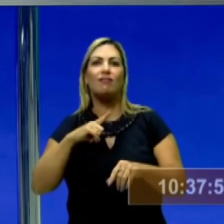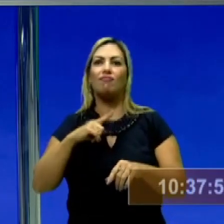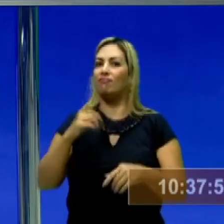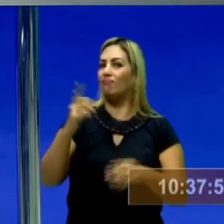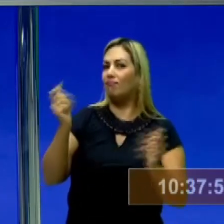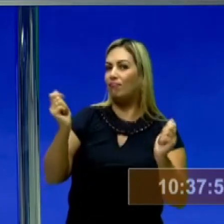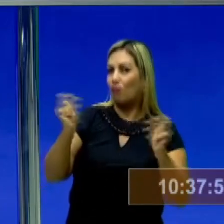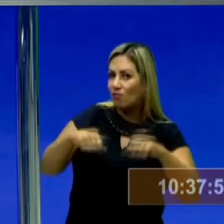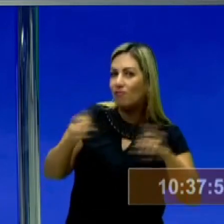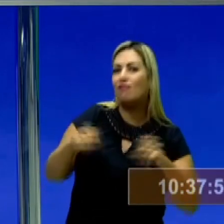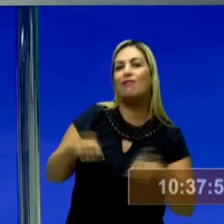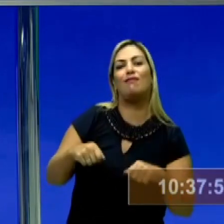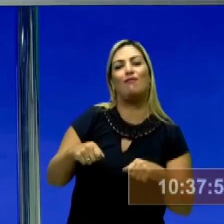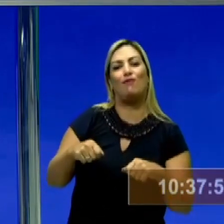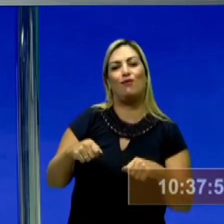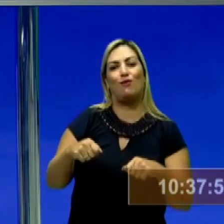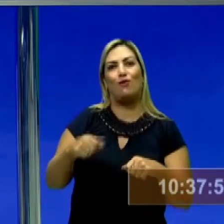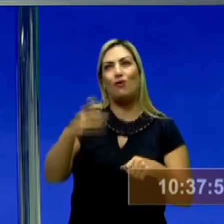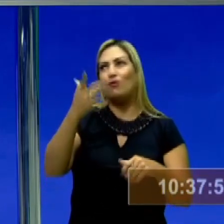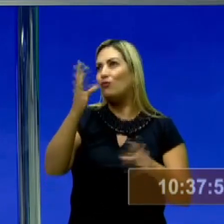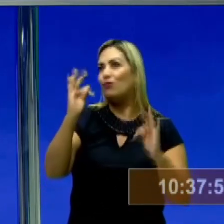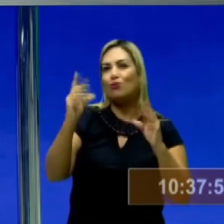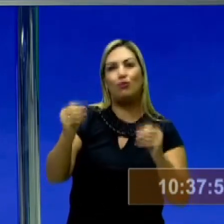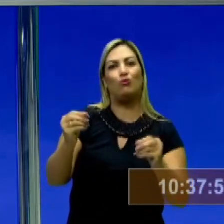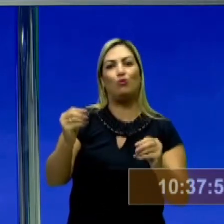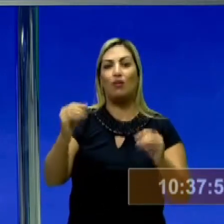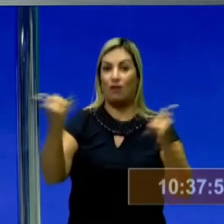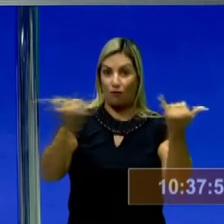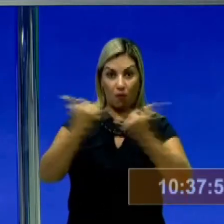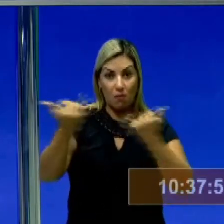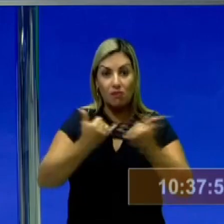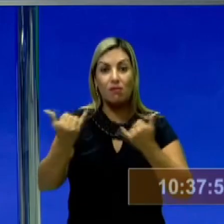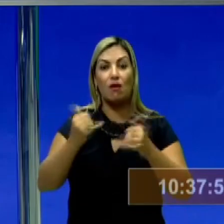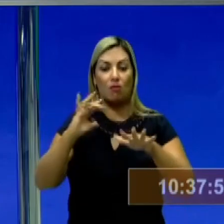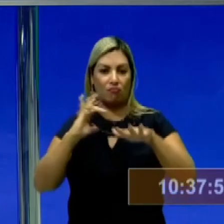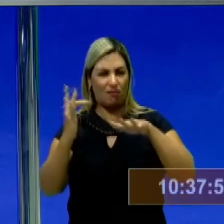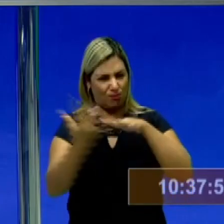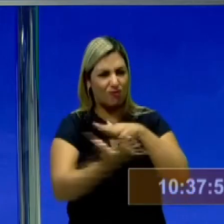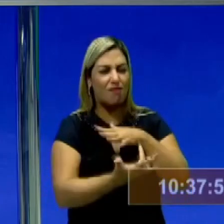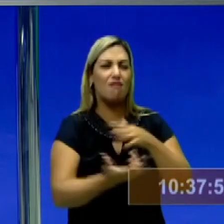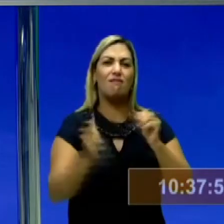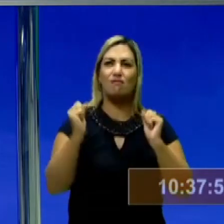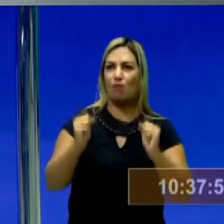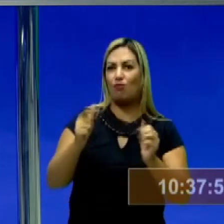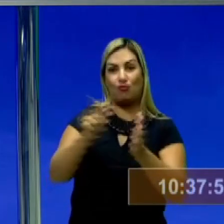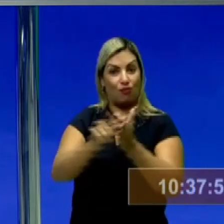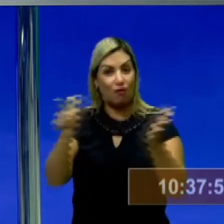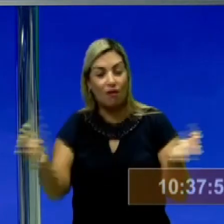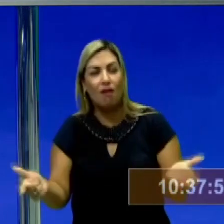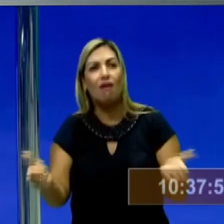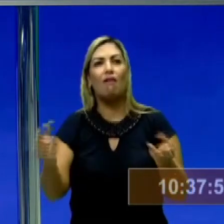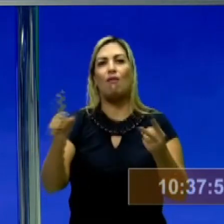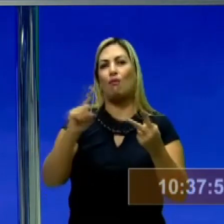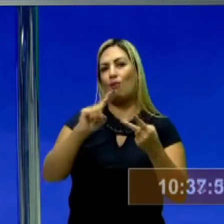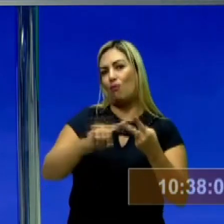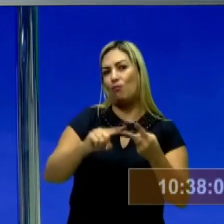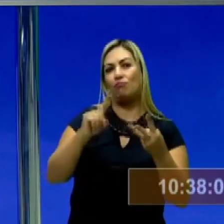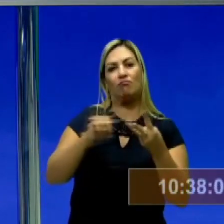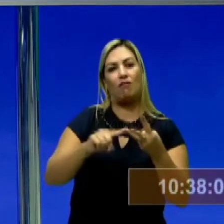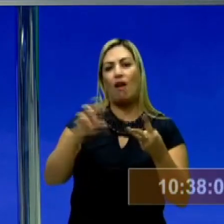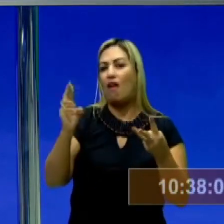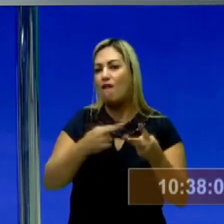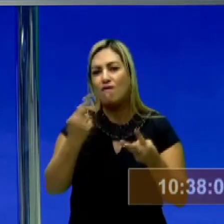àquele veículo que deu aquele tipo de informação. Pode ser ele um jornal, pode ser uma